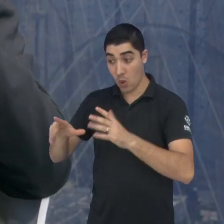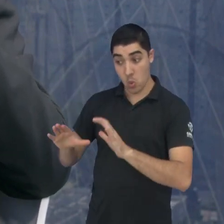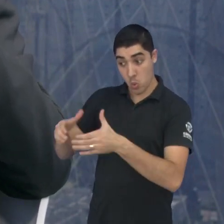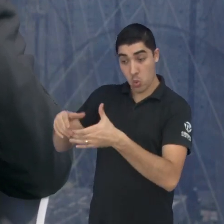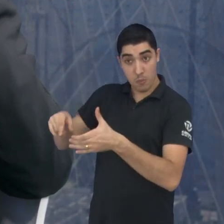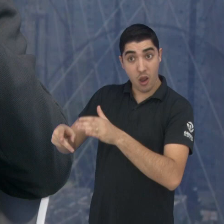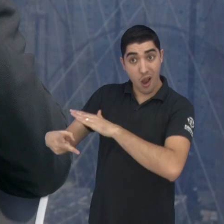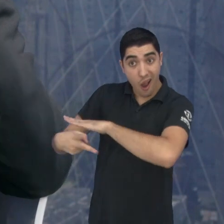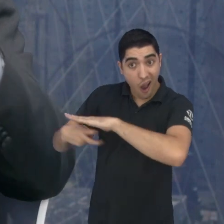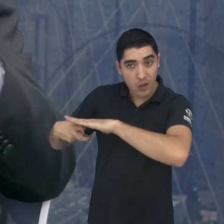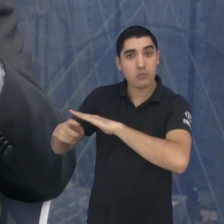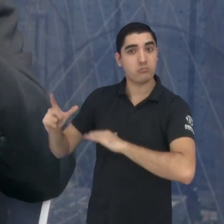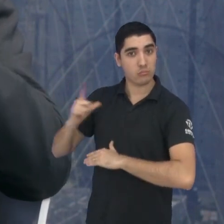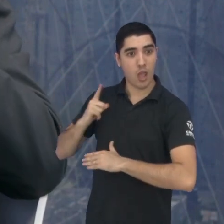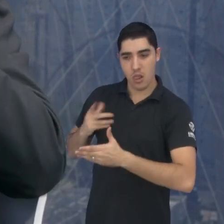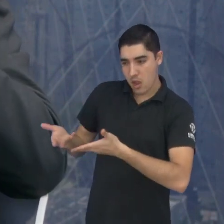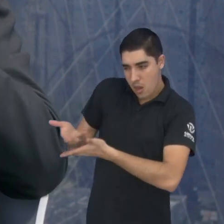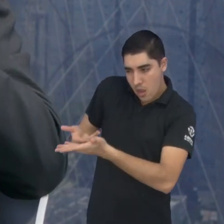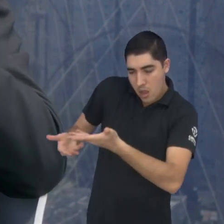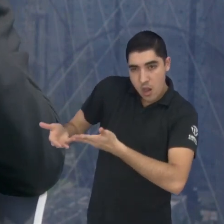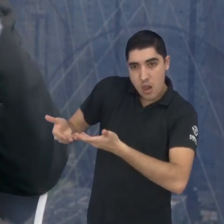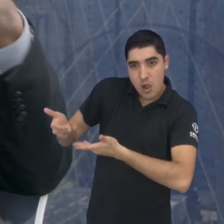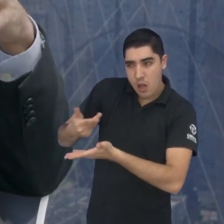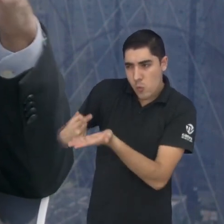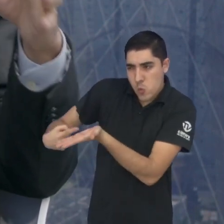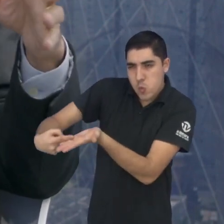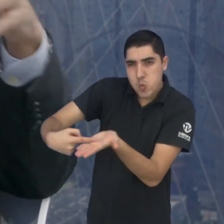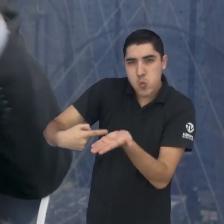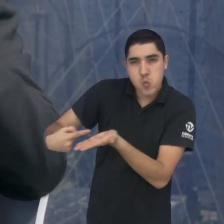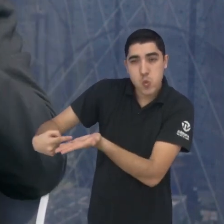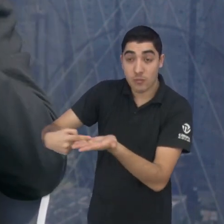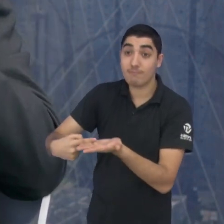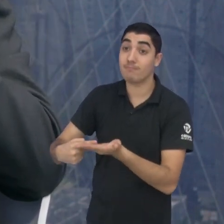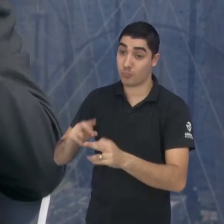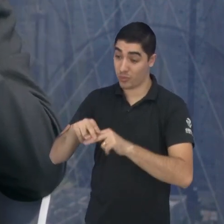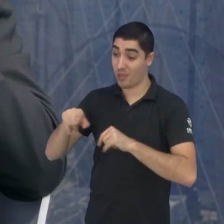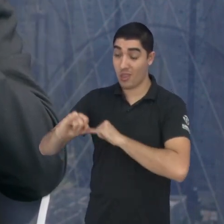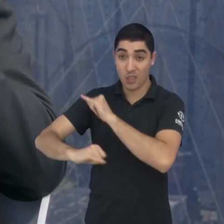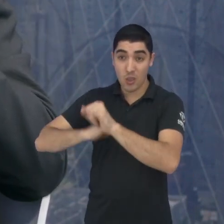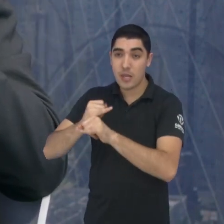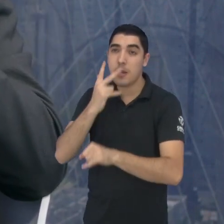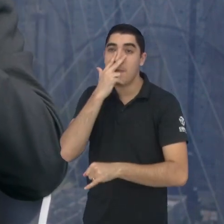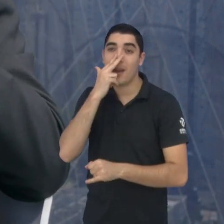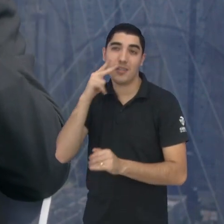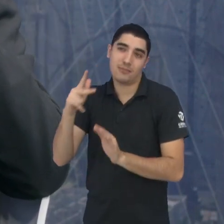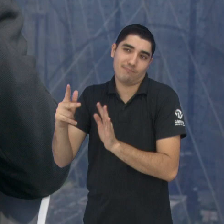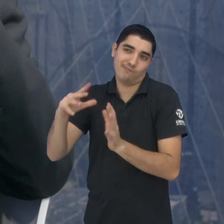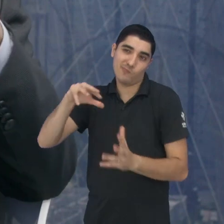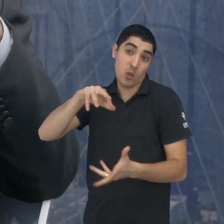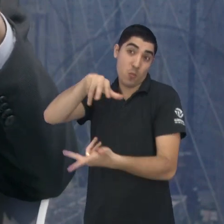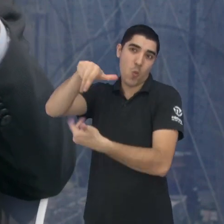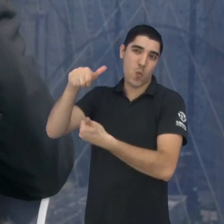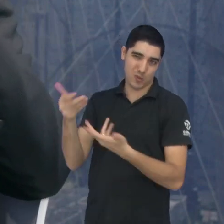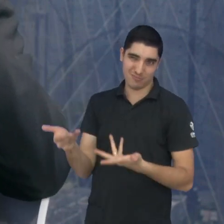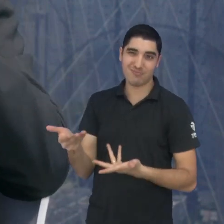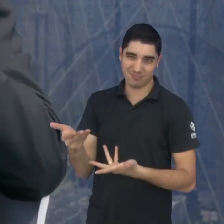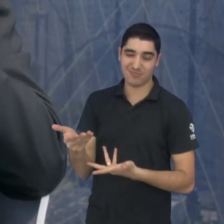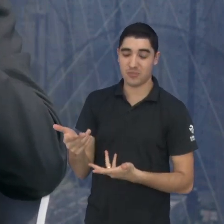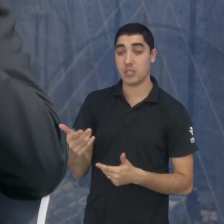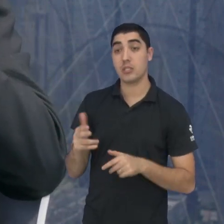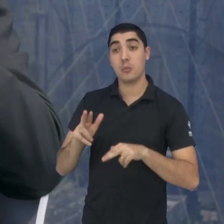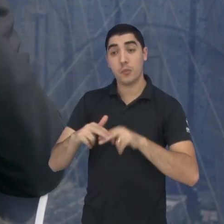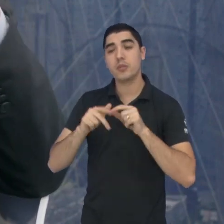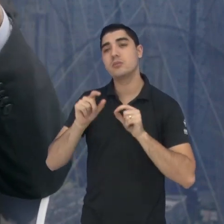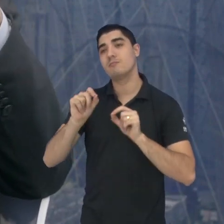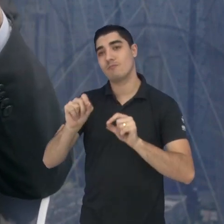para repressão não se limita ao nosso território, mais mesmo porque a internet é um território global. E o que alguns países vêm